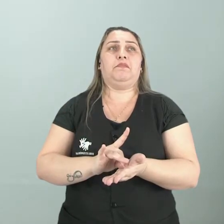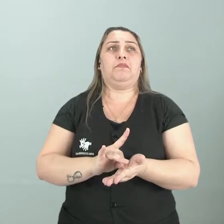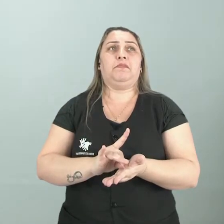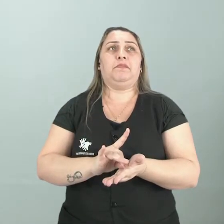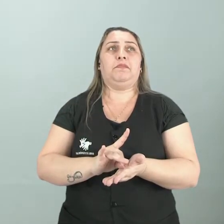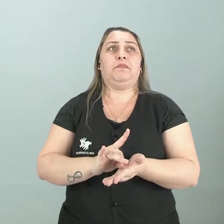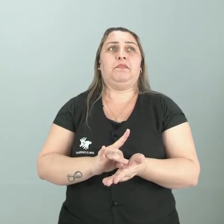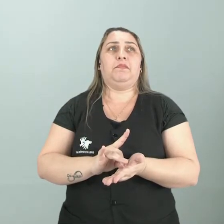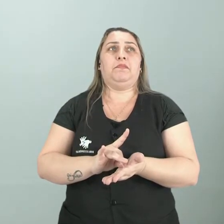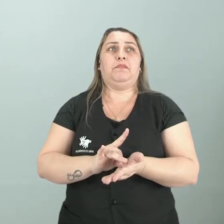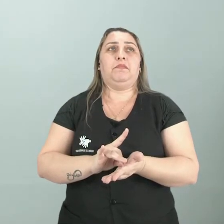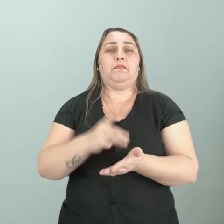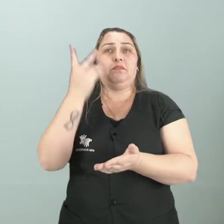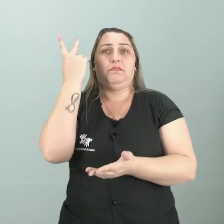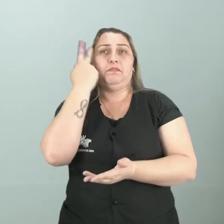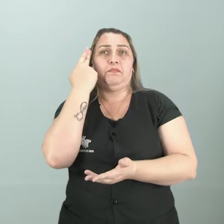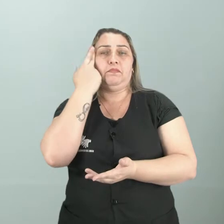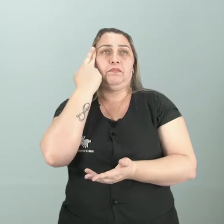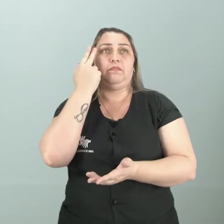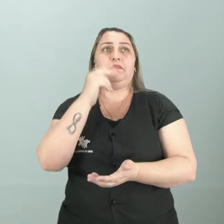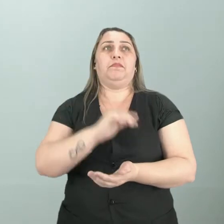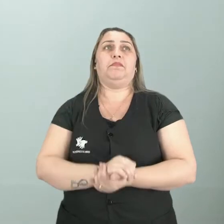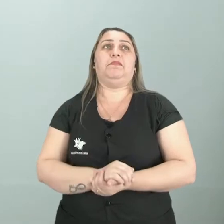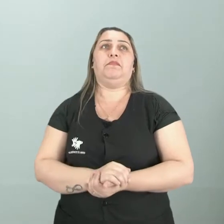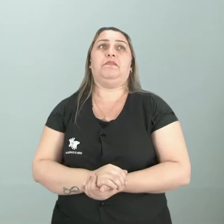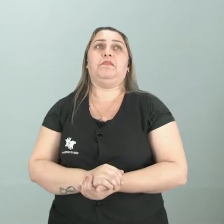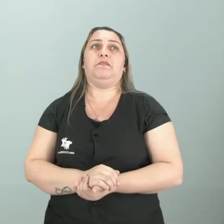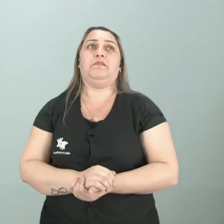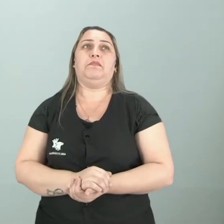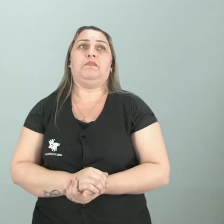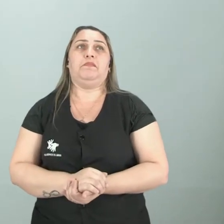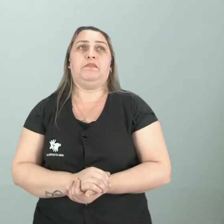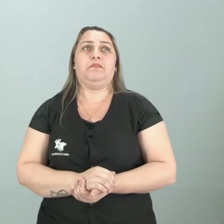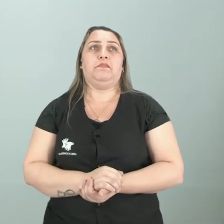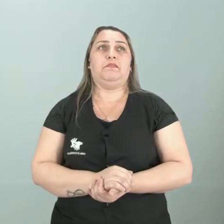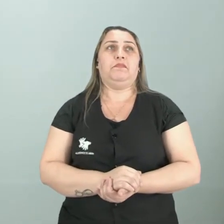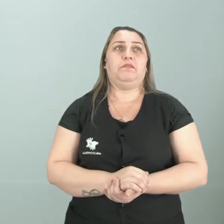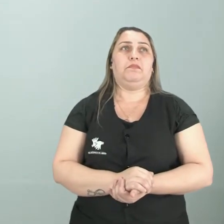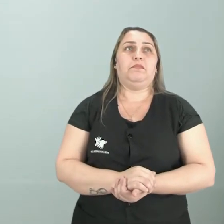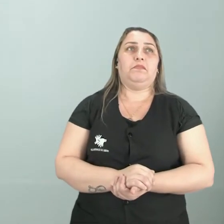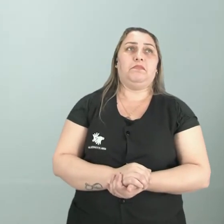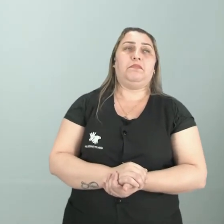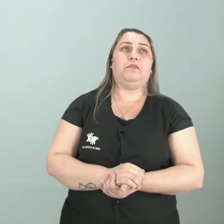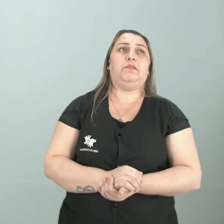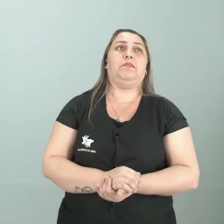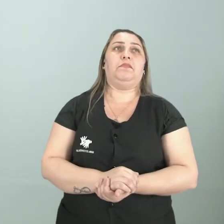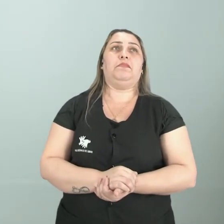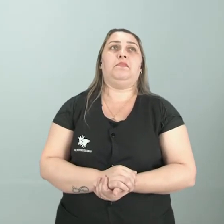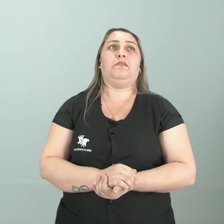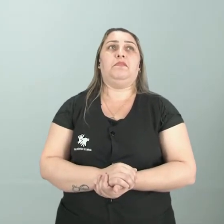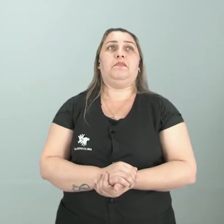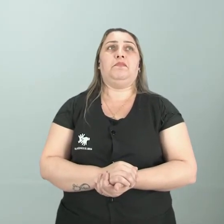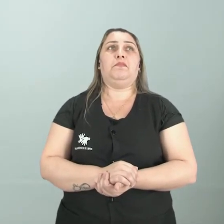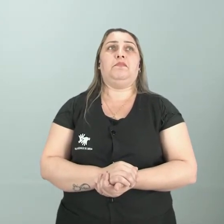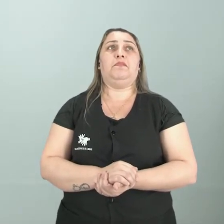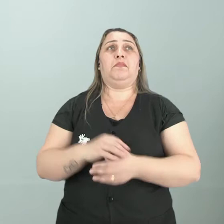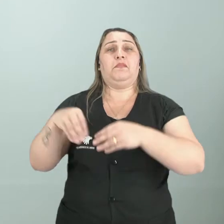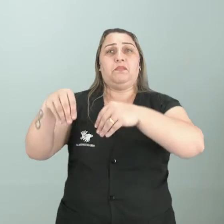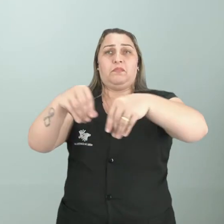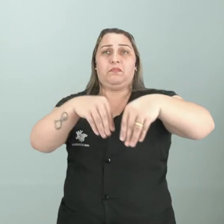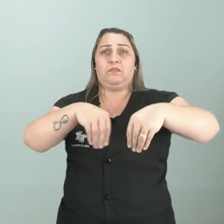faz parte, ele é um elemento da natureza. Tá? Então, vou colocar essa palavrinha do rio bem aqui. Tem o solo,